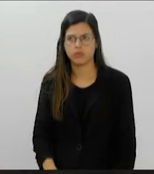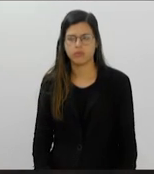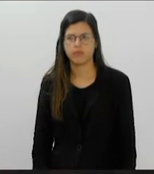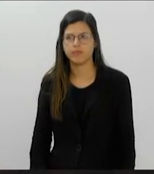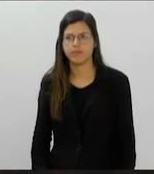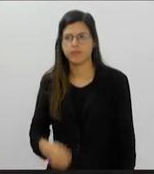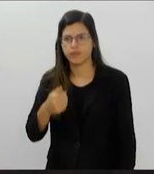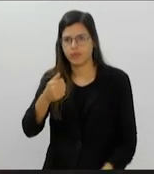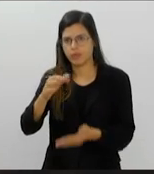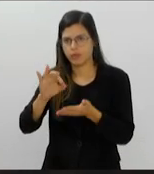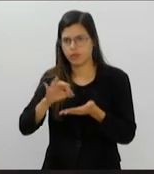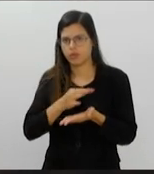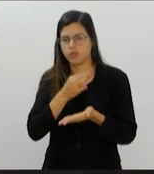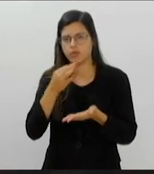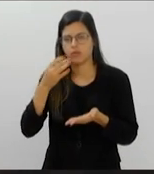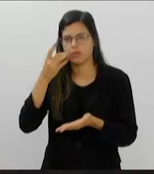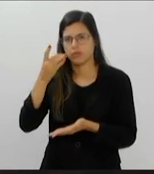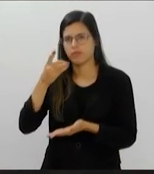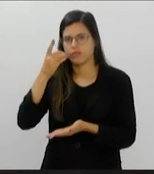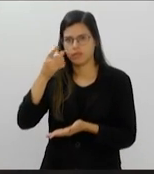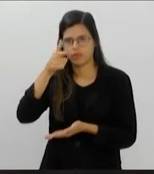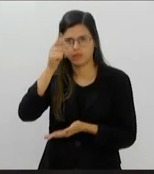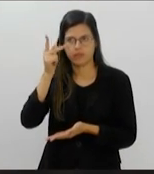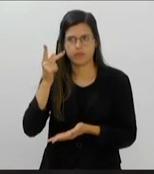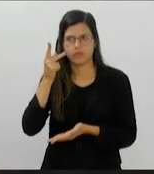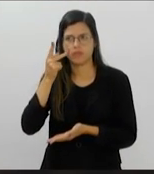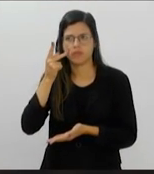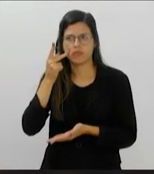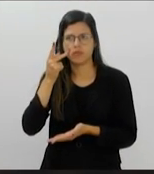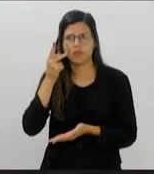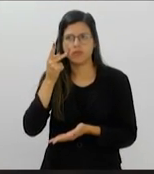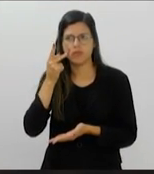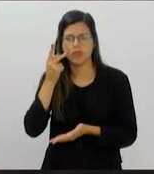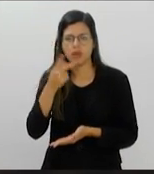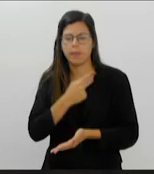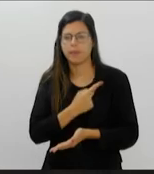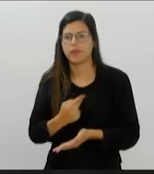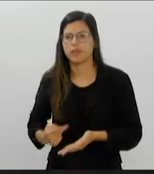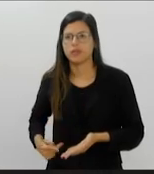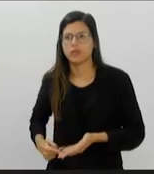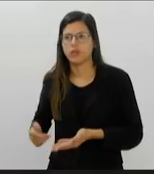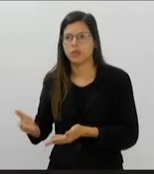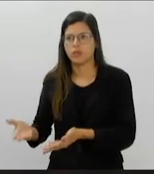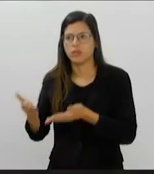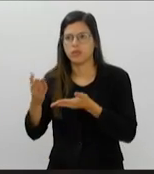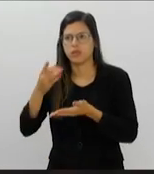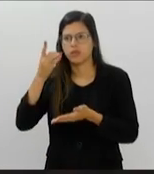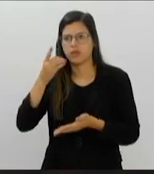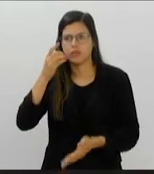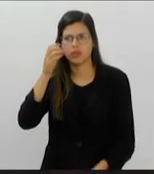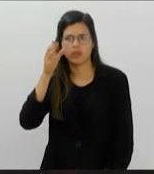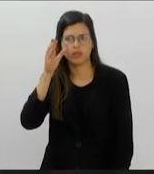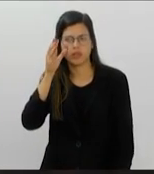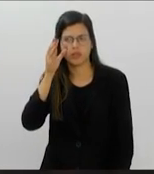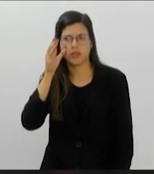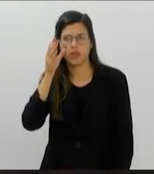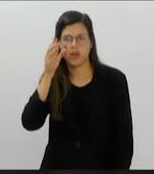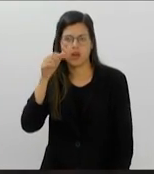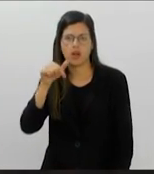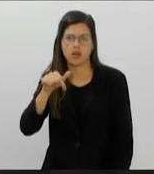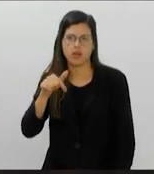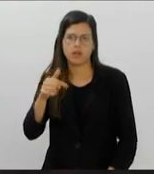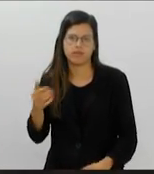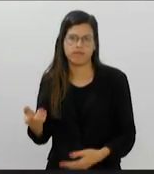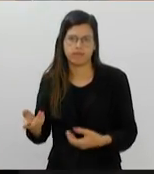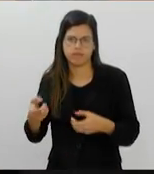Primeiro orador inscrito, deputado Luiz Paulo. E a presidência convida a deputada Célia Jordão para assumir os trabalhos